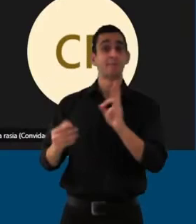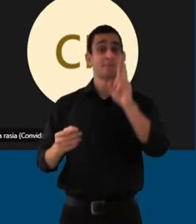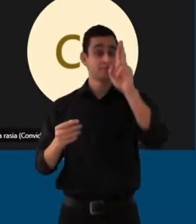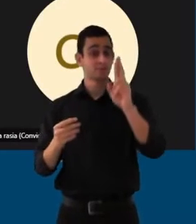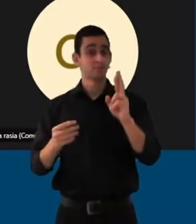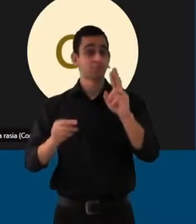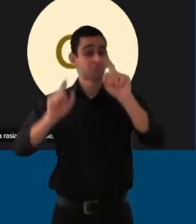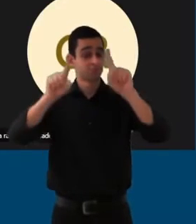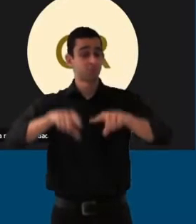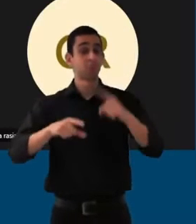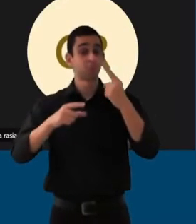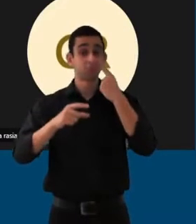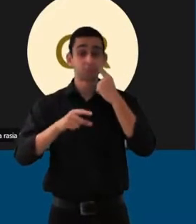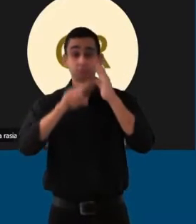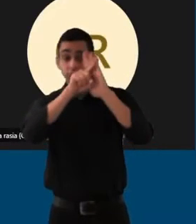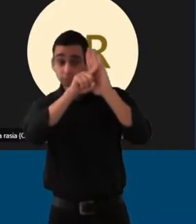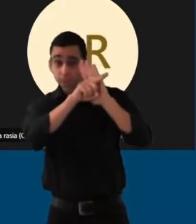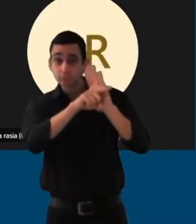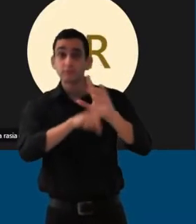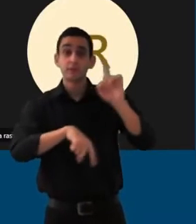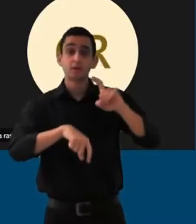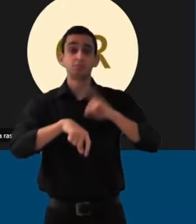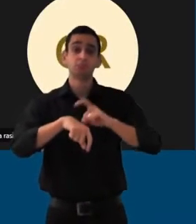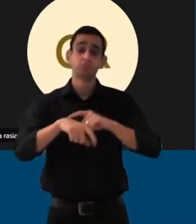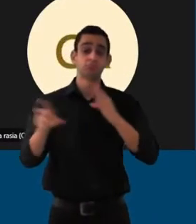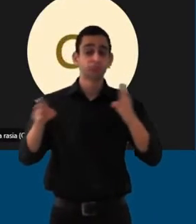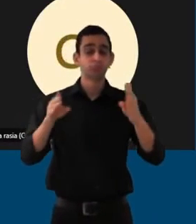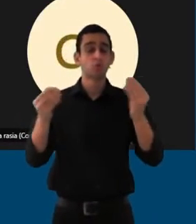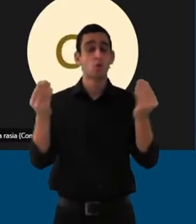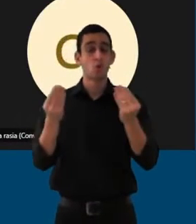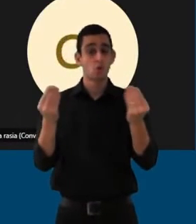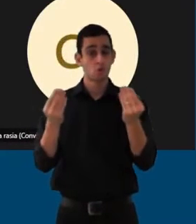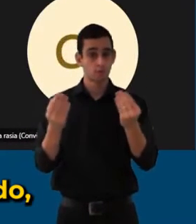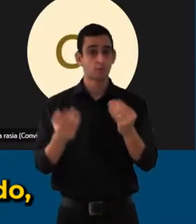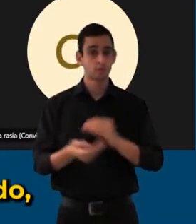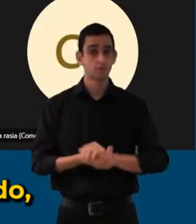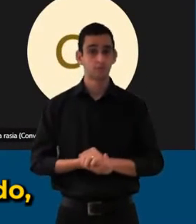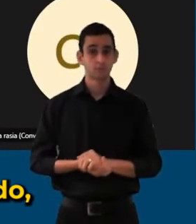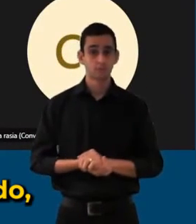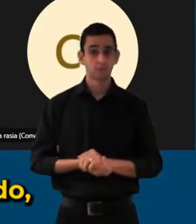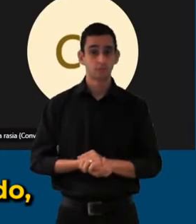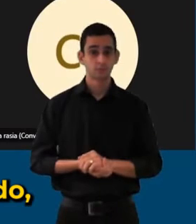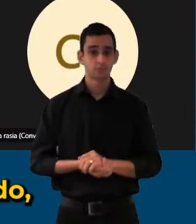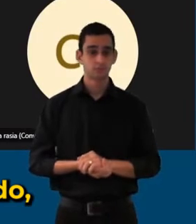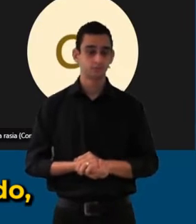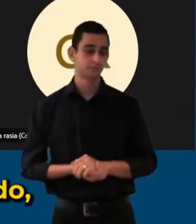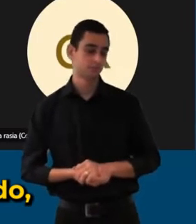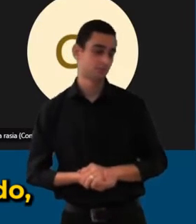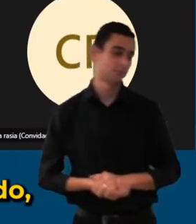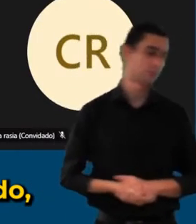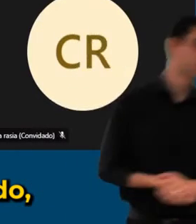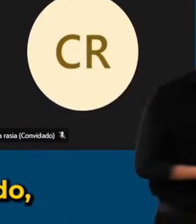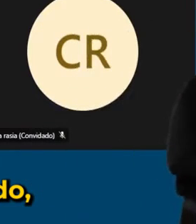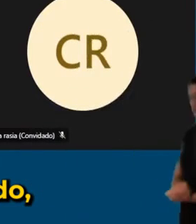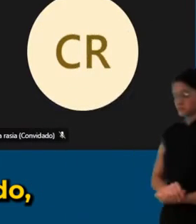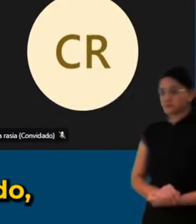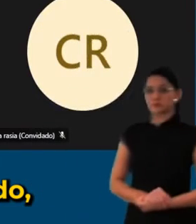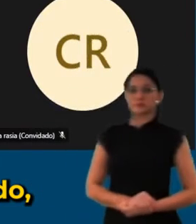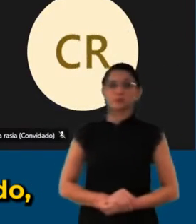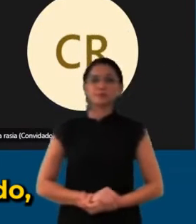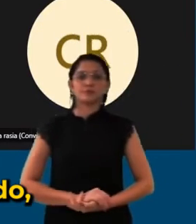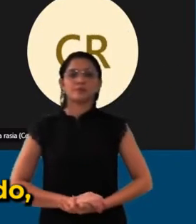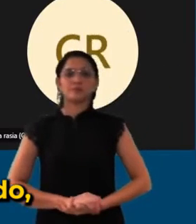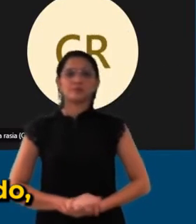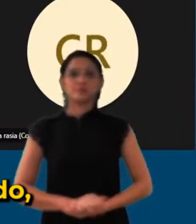examinar a regularidade desses PRADs, né? E aí eu indagaria o seguinte: se